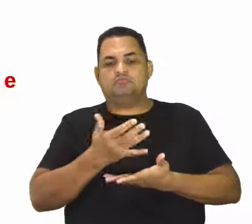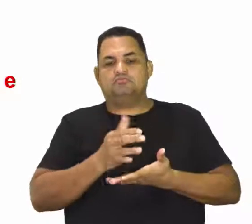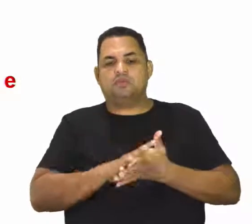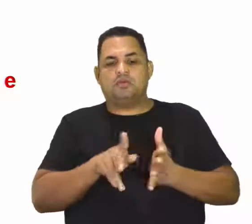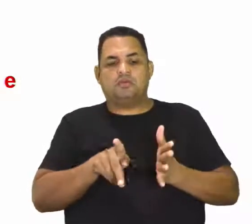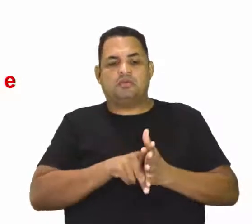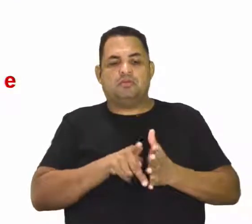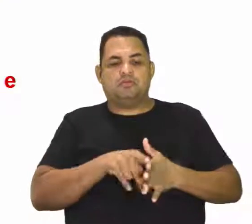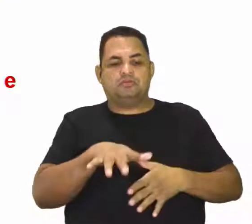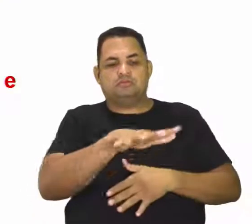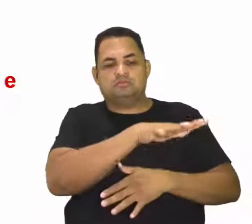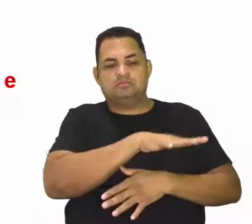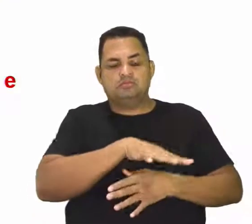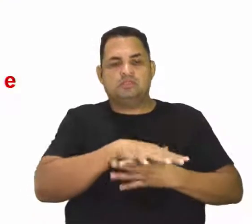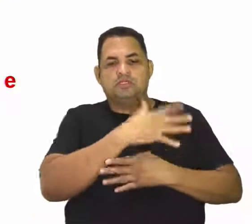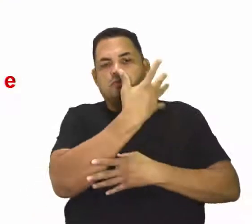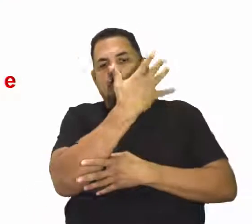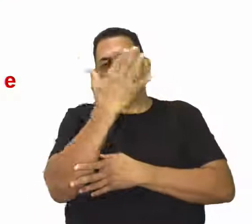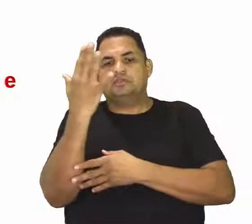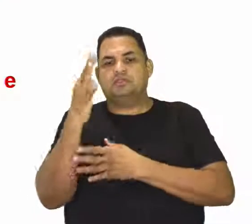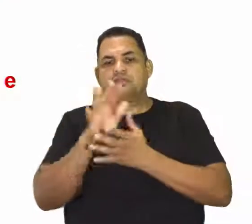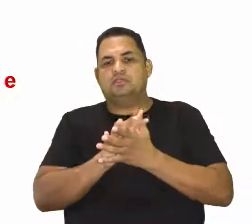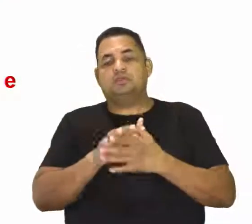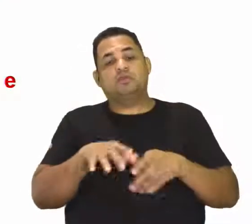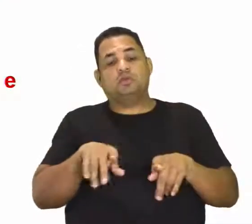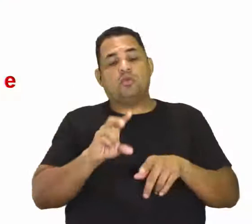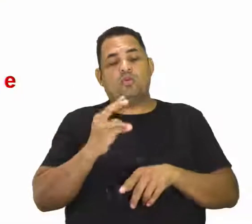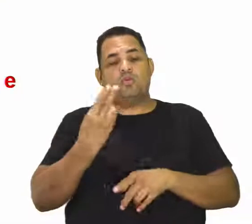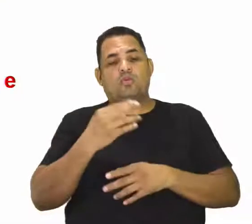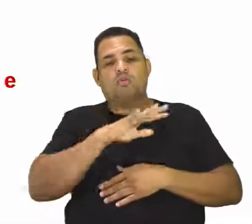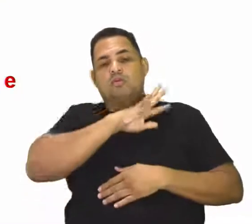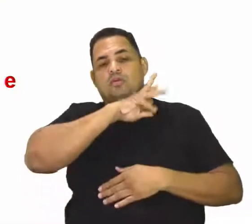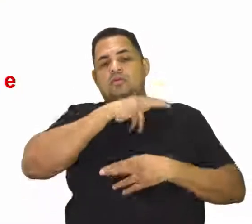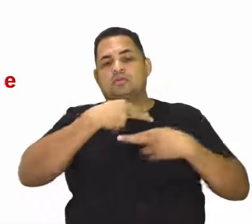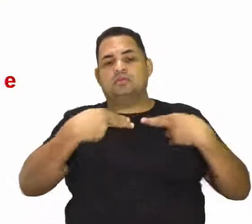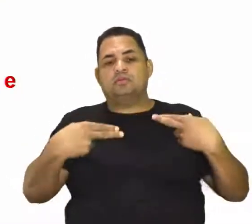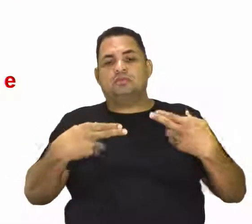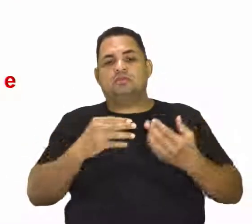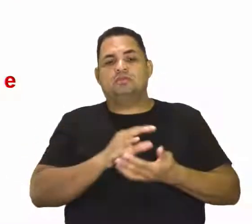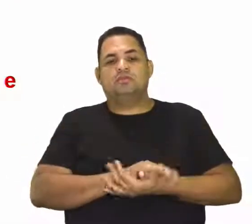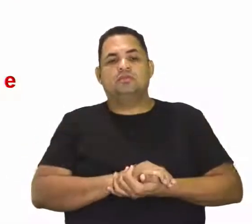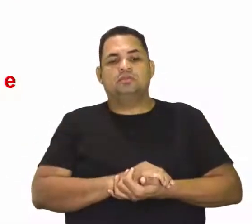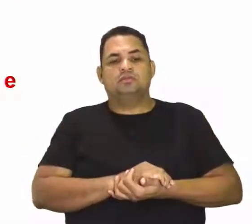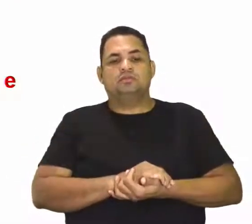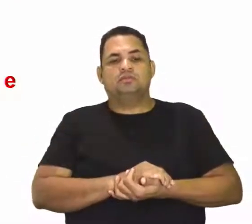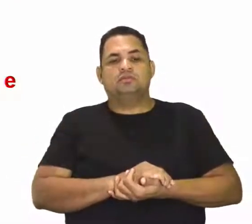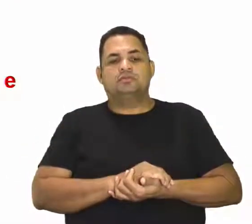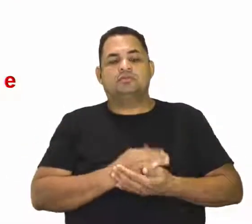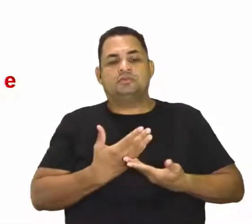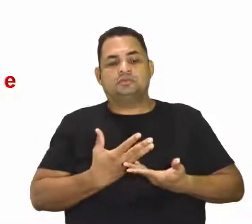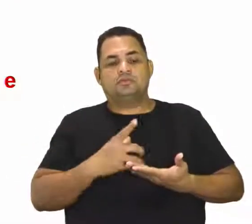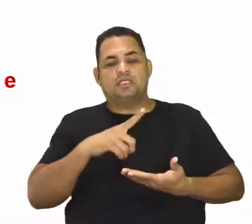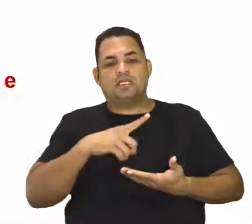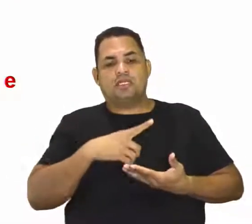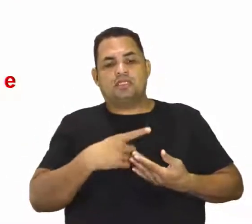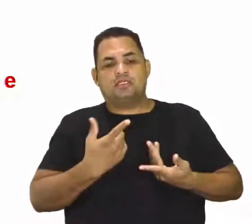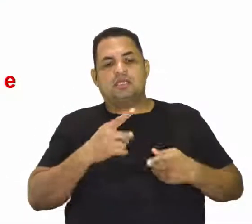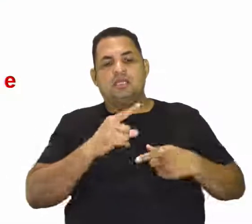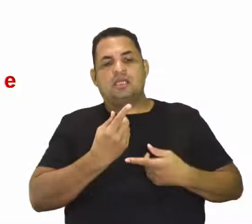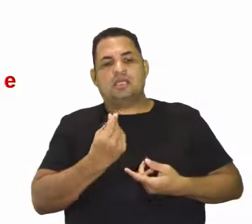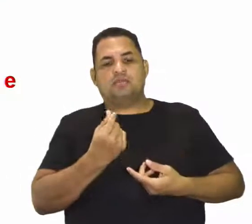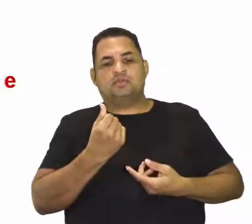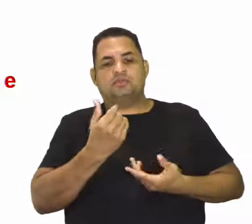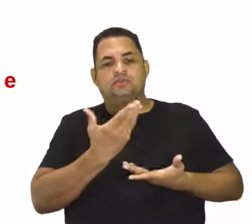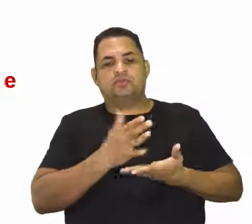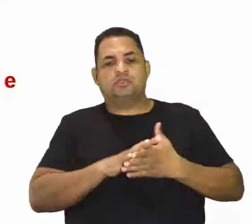naturais, endêmicos, tanto vegetais quanto animais. E o mercado, né? Disponibilidade de recursos financeiros e